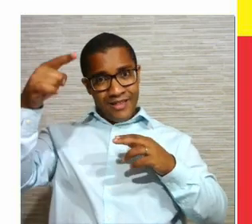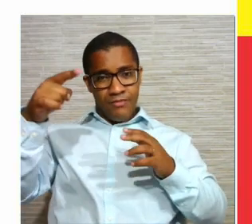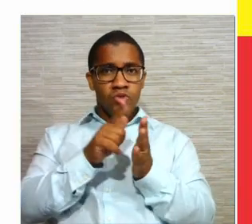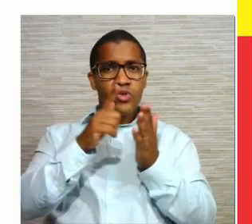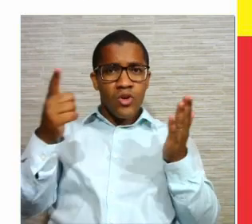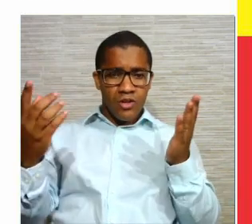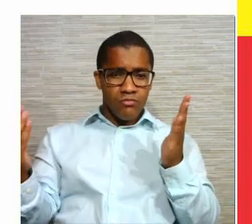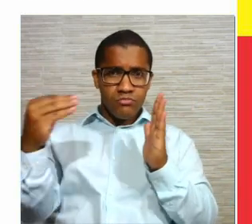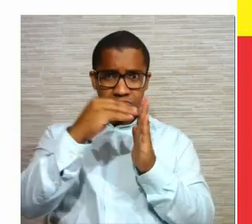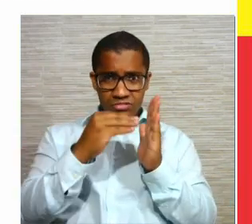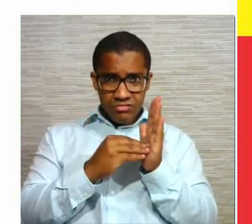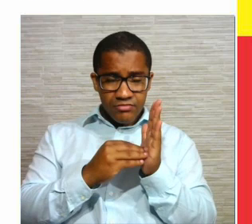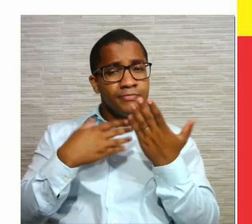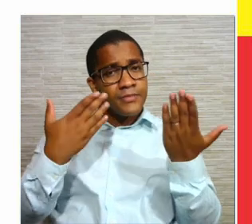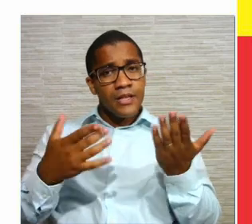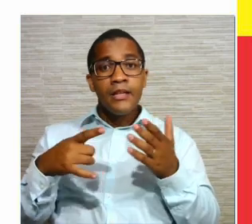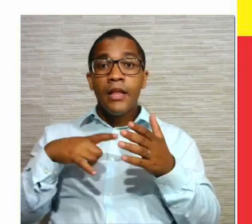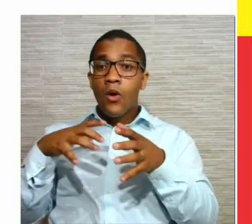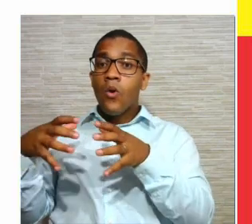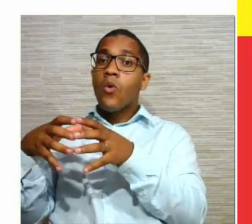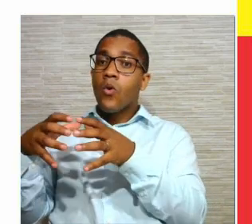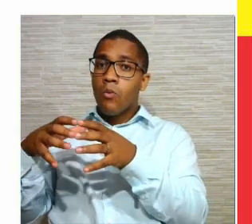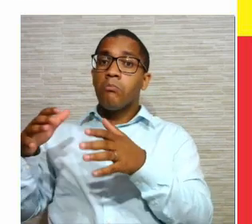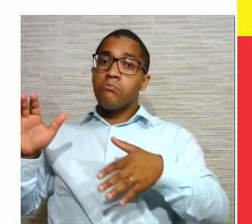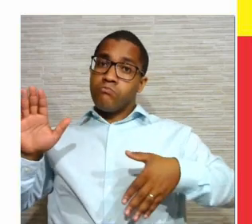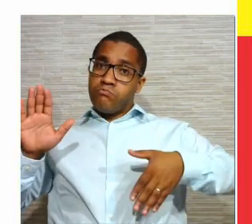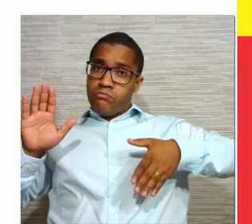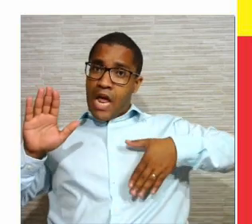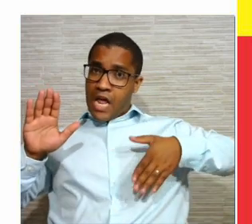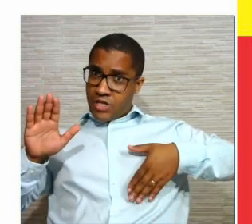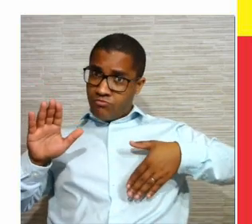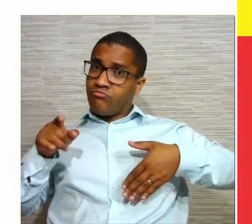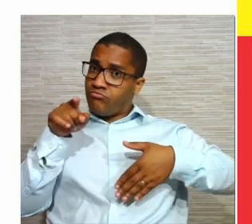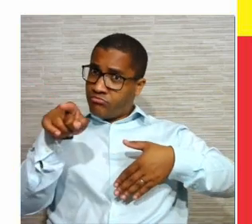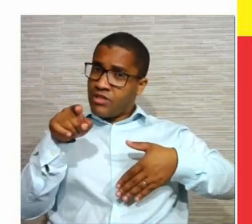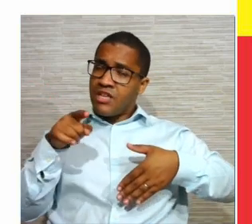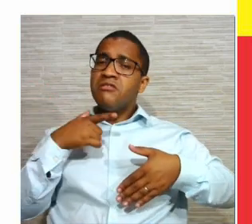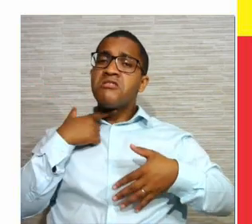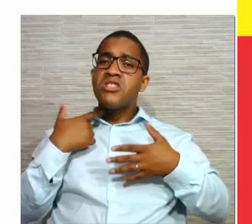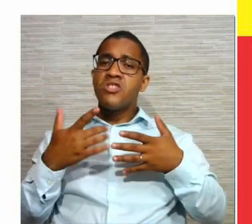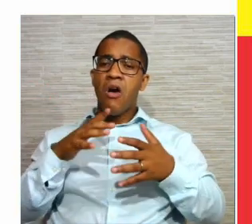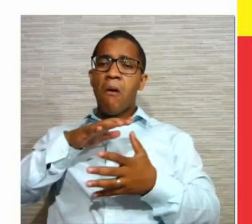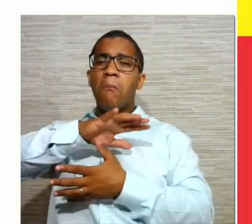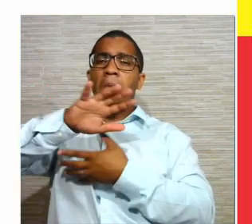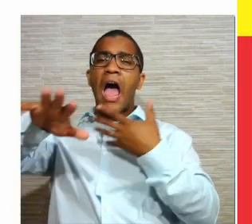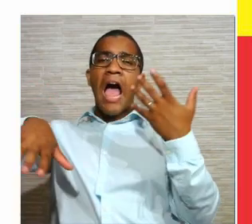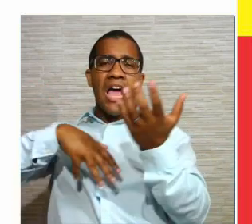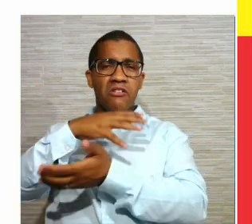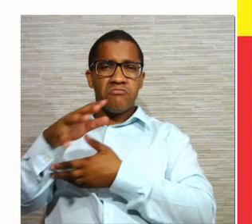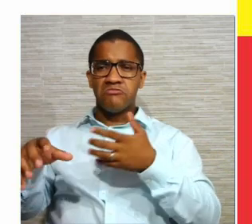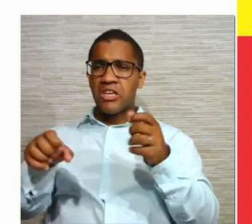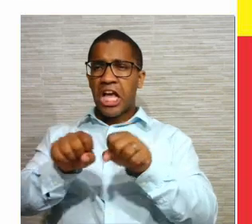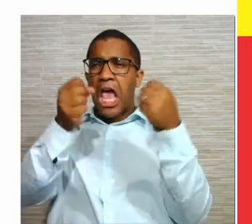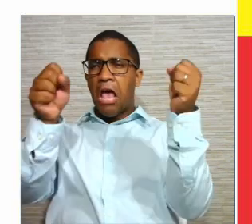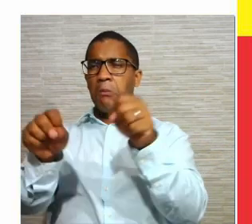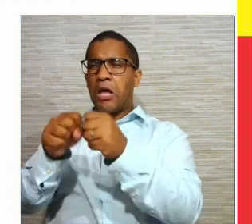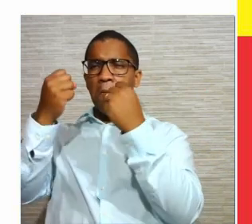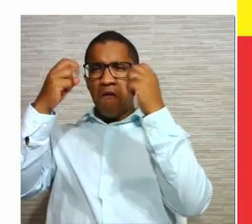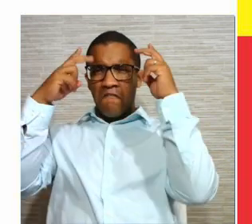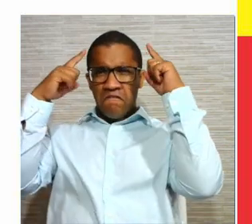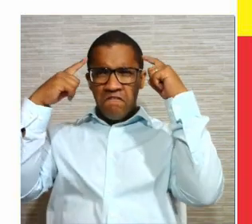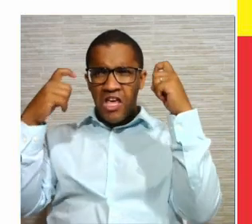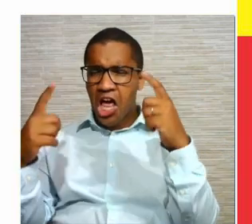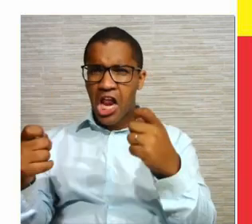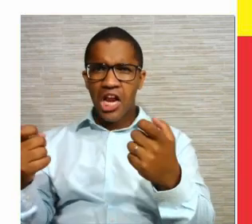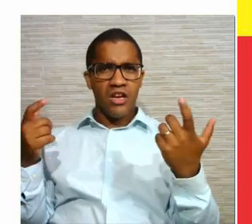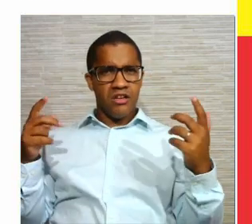do jornal, né, então tinham os punks desordeiros, né, os que desejavam apenas a destruição, né, a violência